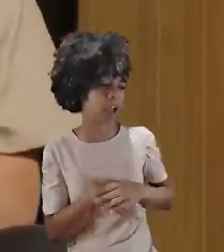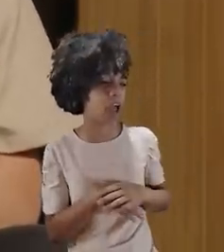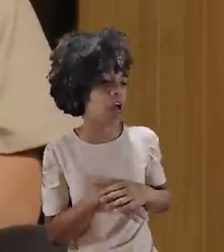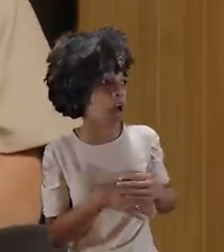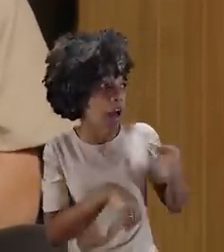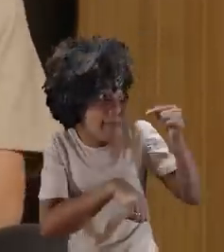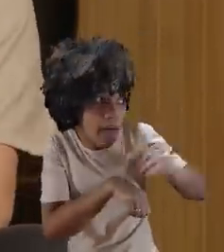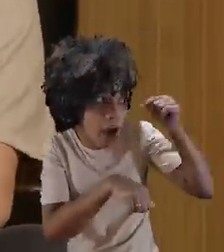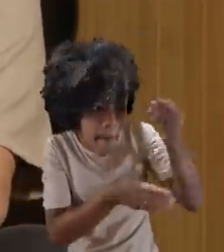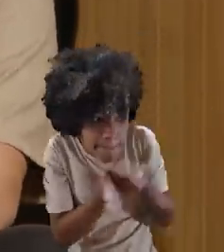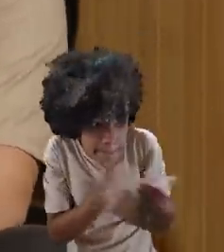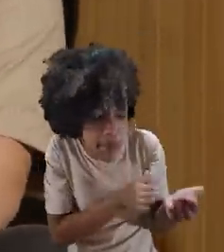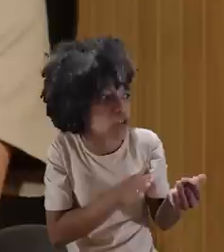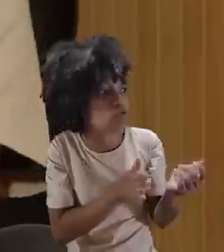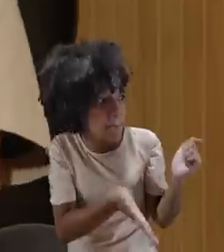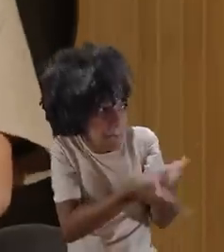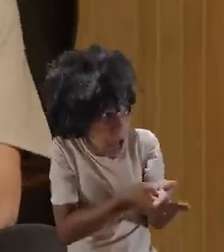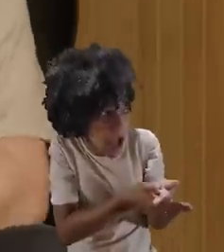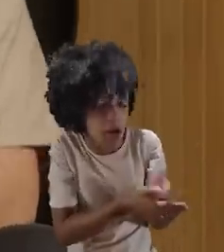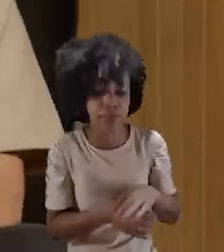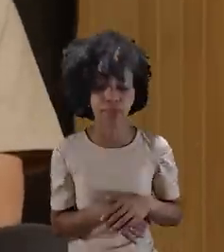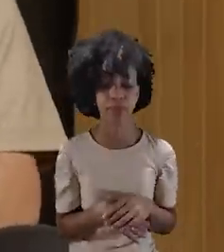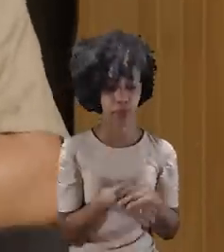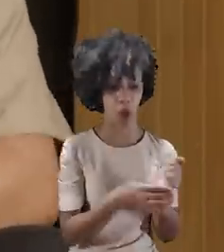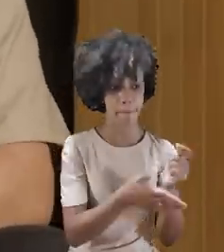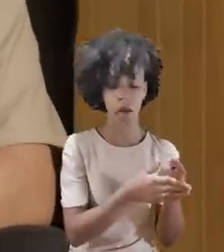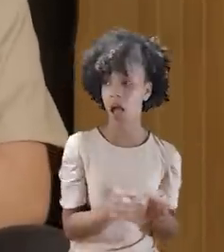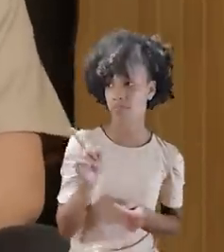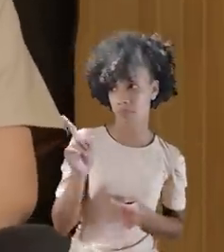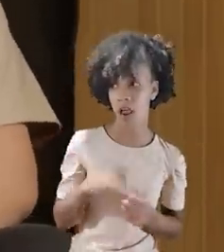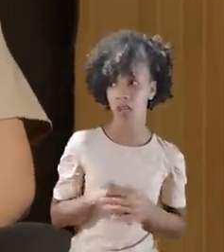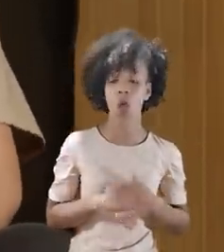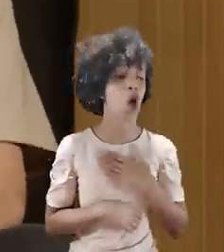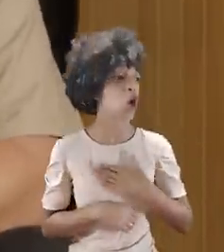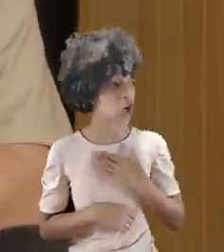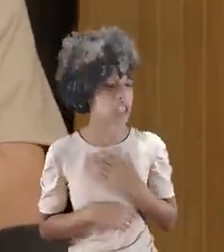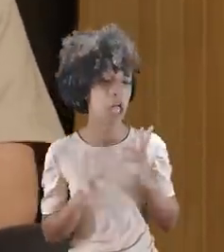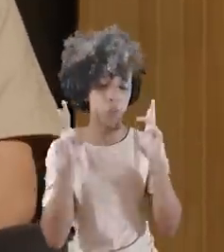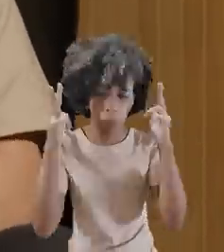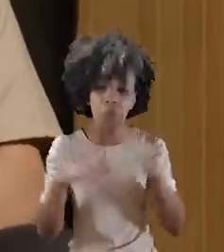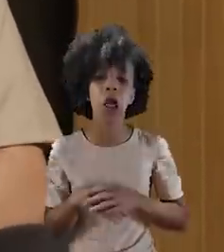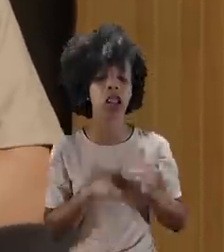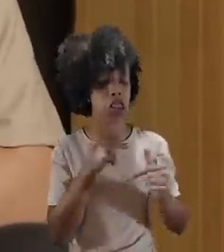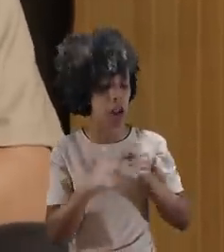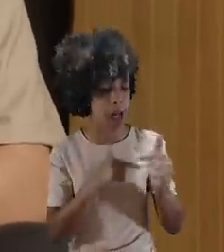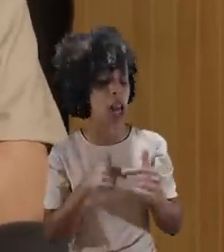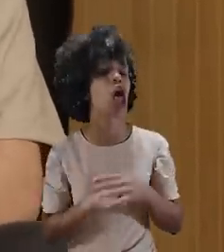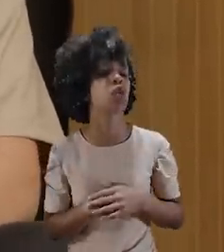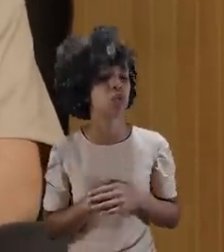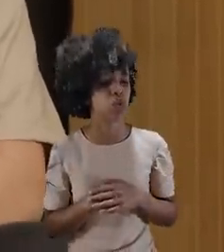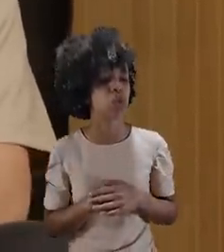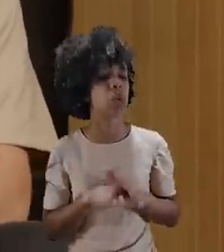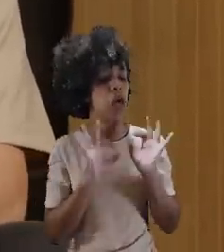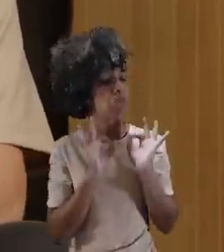caixa ó para a pessoa lá gostei muito do barbeiro vi ele trabalhando